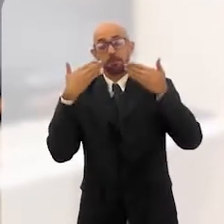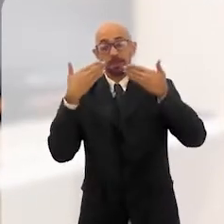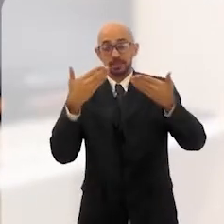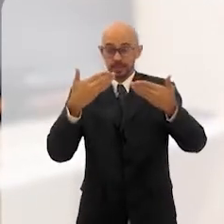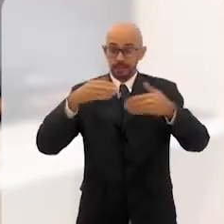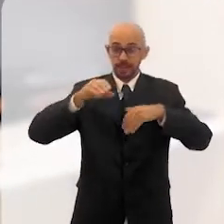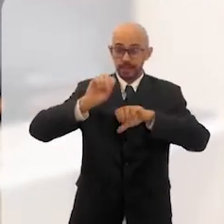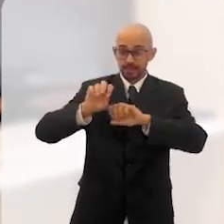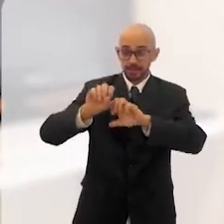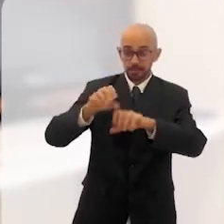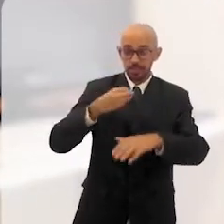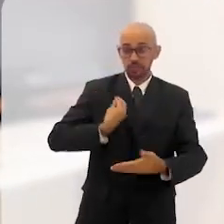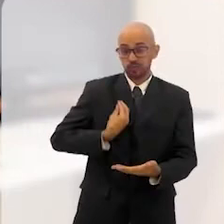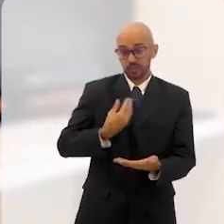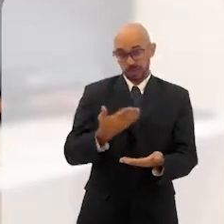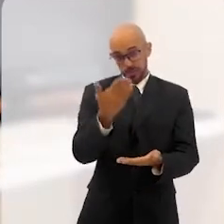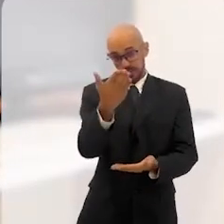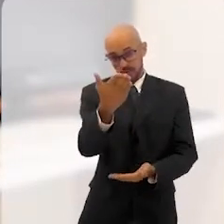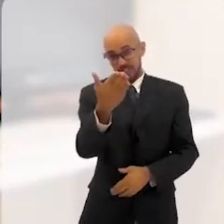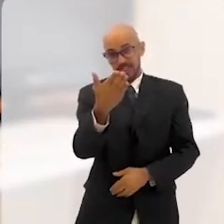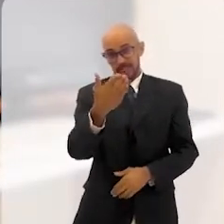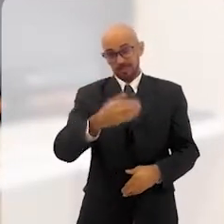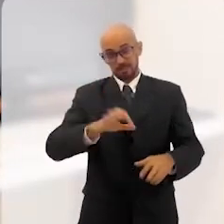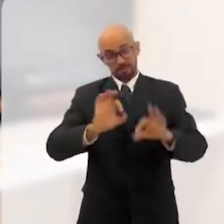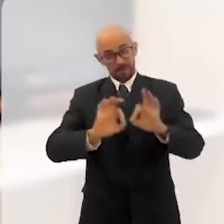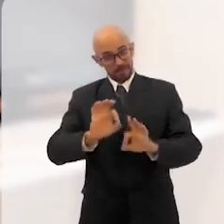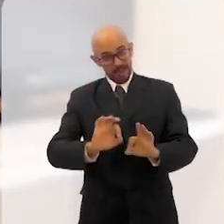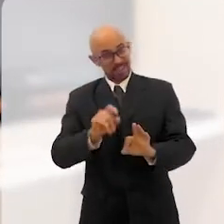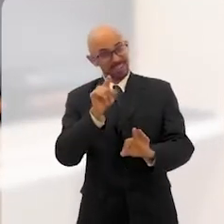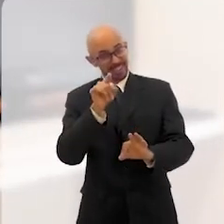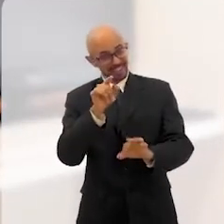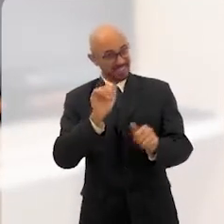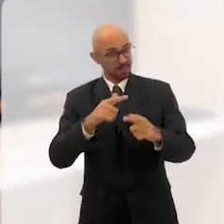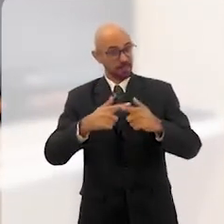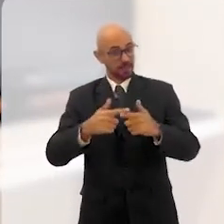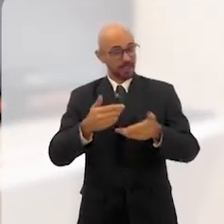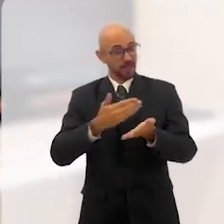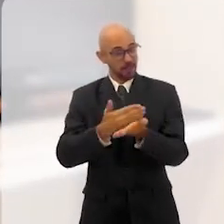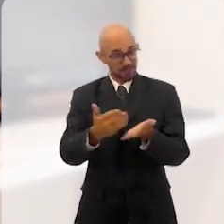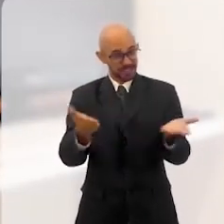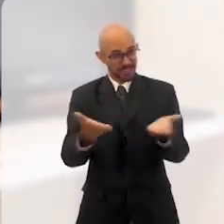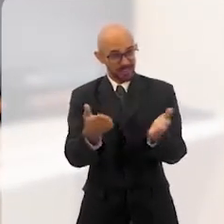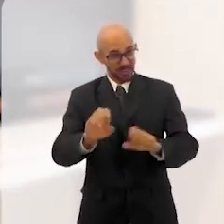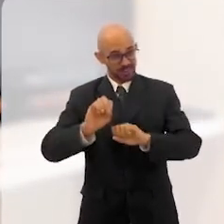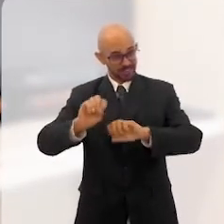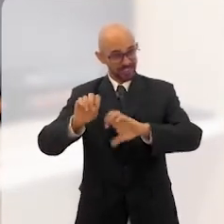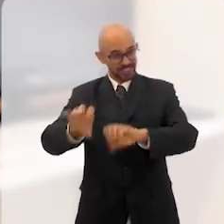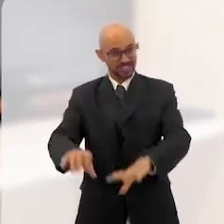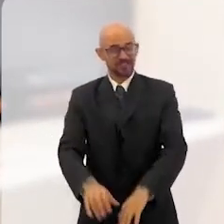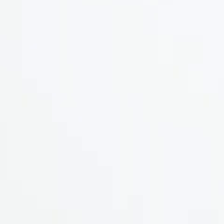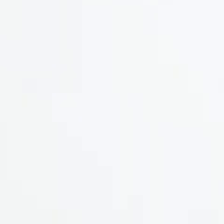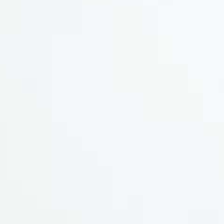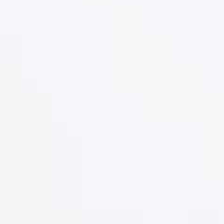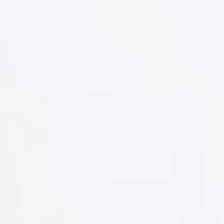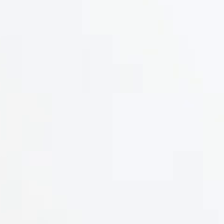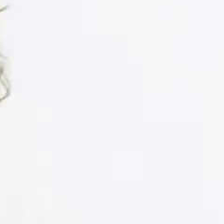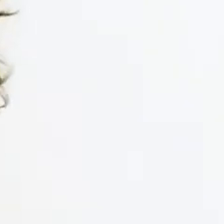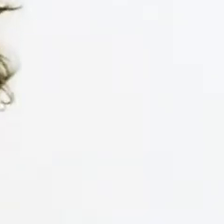apresentar lições de vida para você. Então, prepare-se, está no ar o